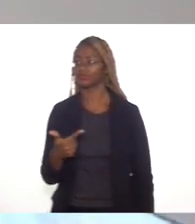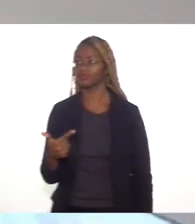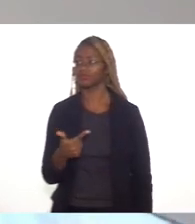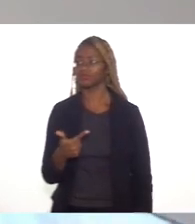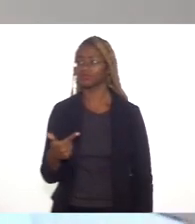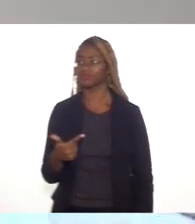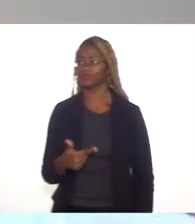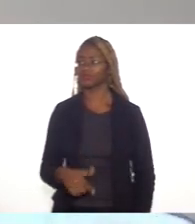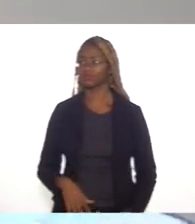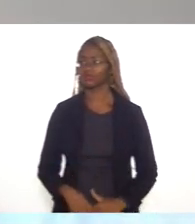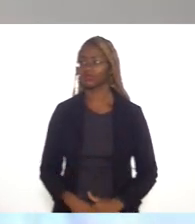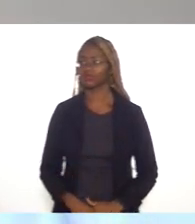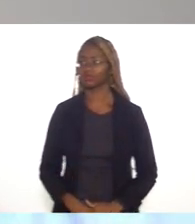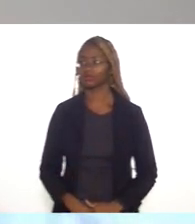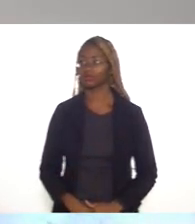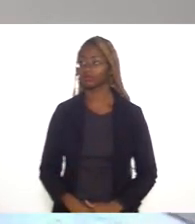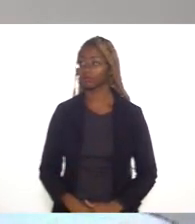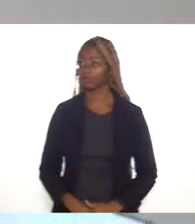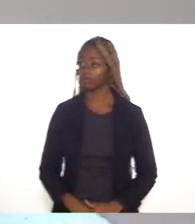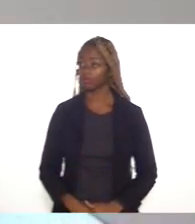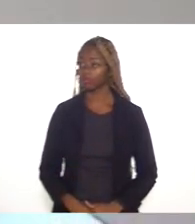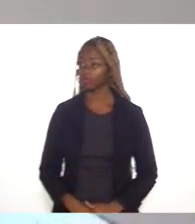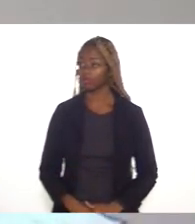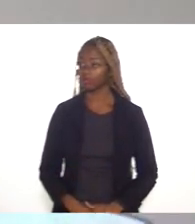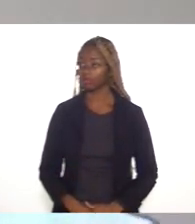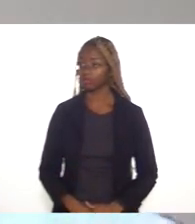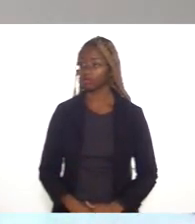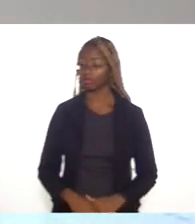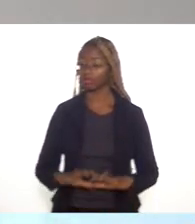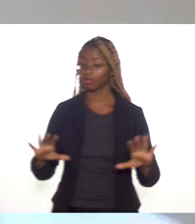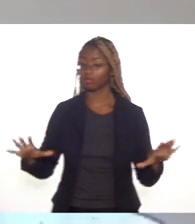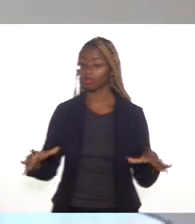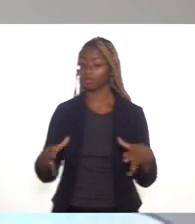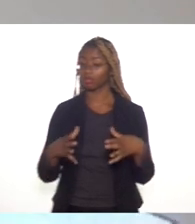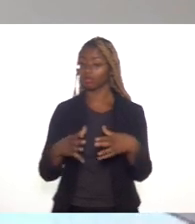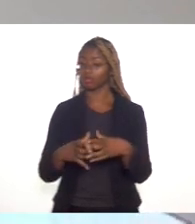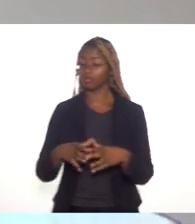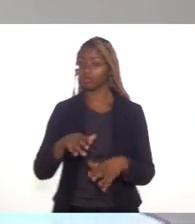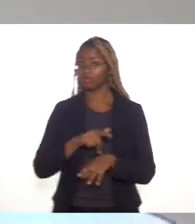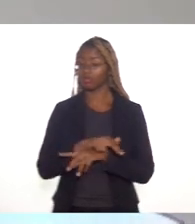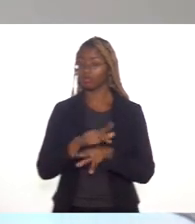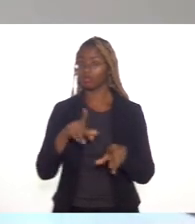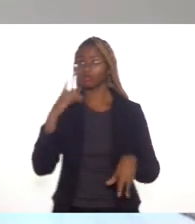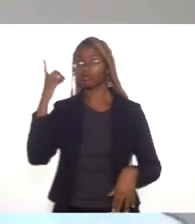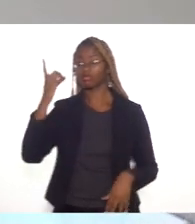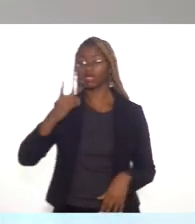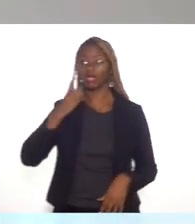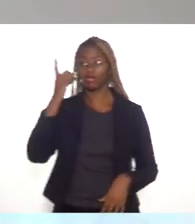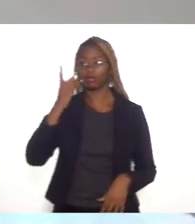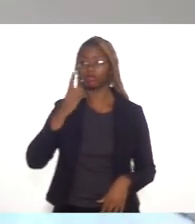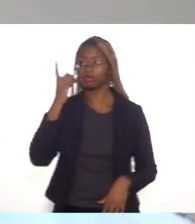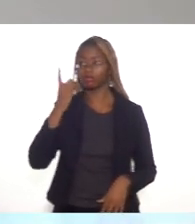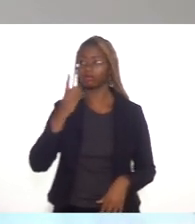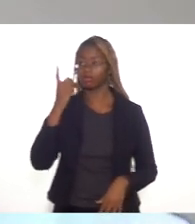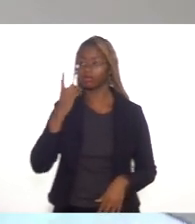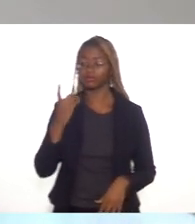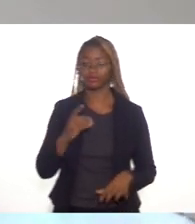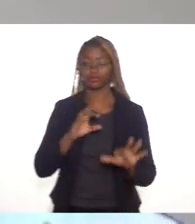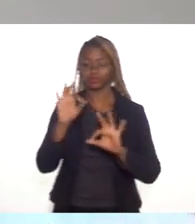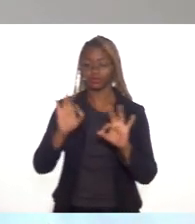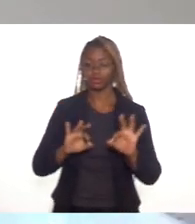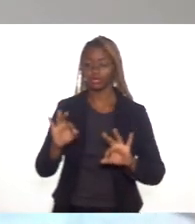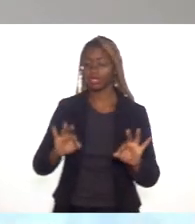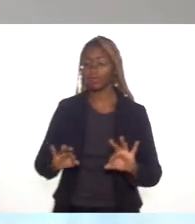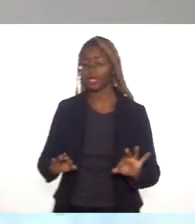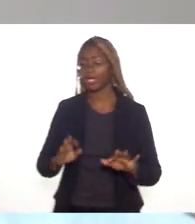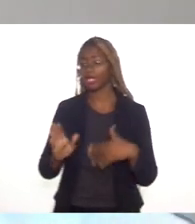aprovamos aqui, de autoria coletiva de vários deputados, uma lei que institui o plano de desenvolvimento, cidadania e